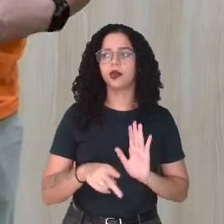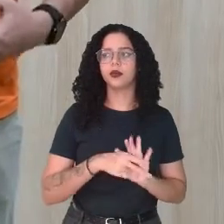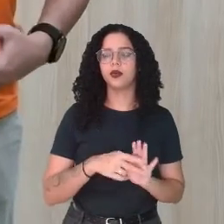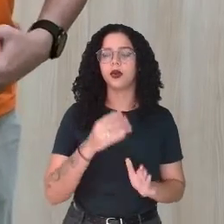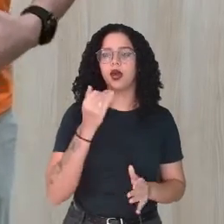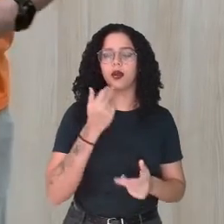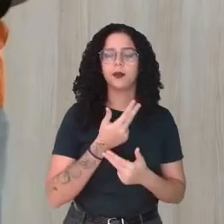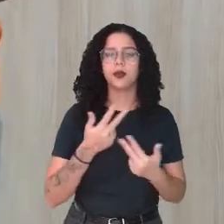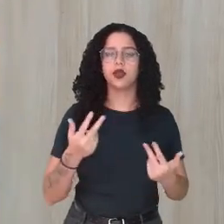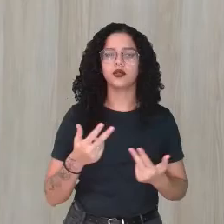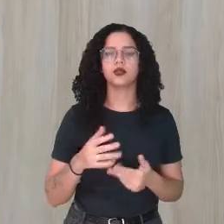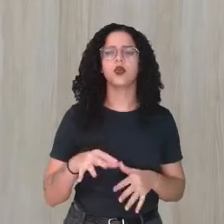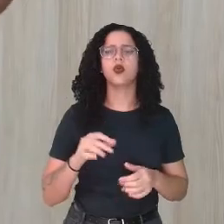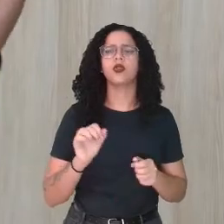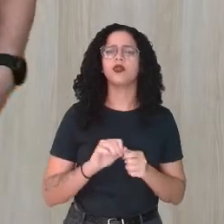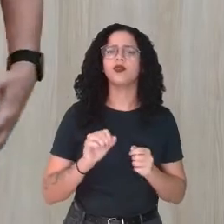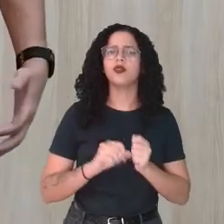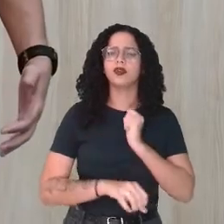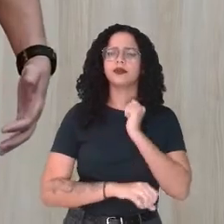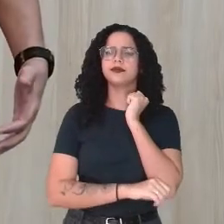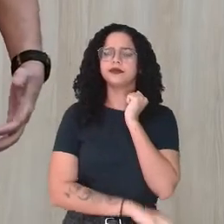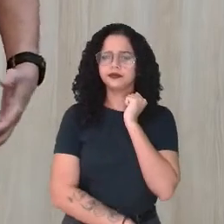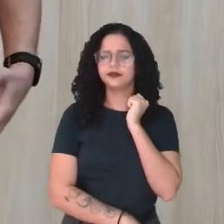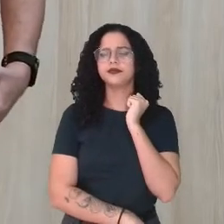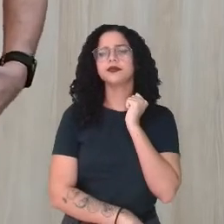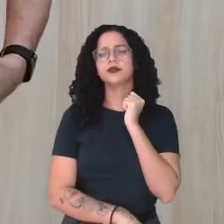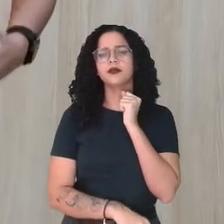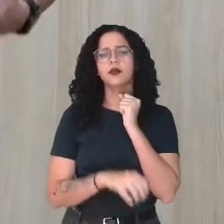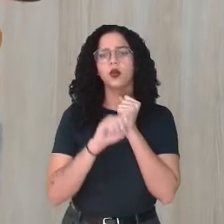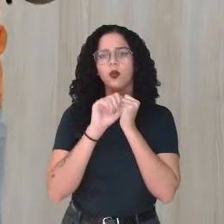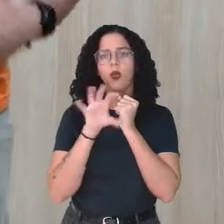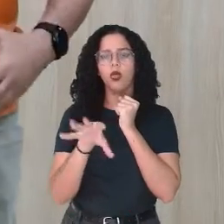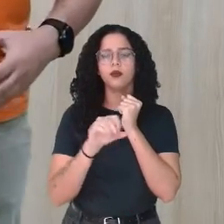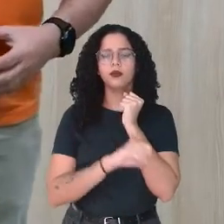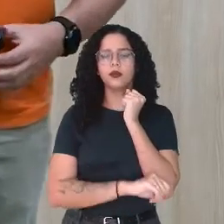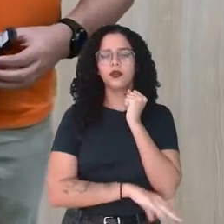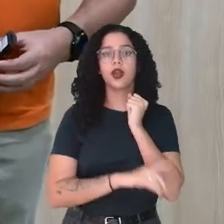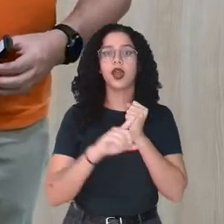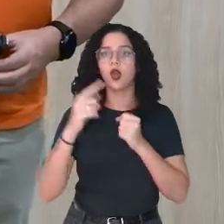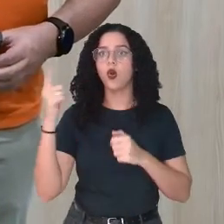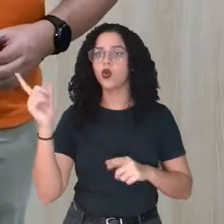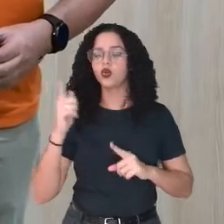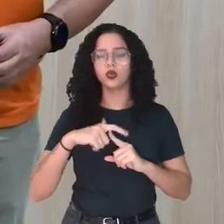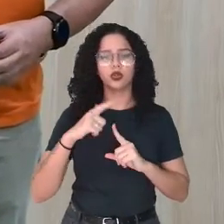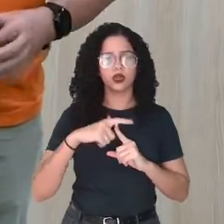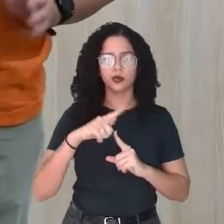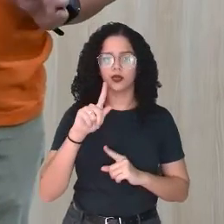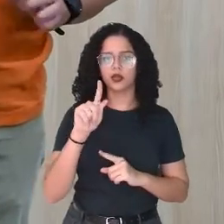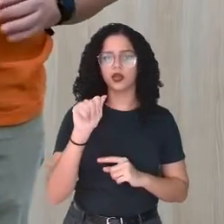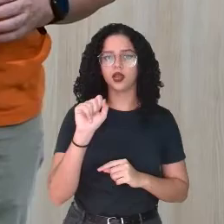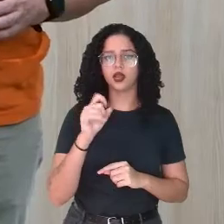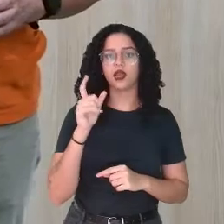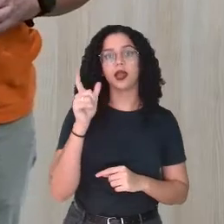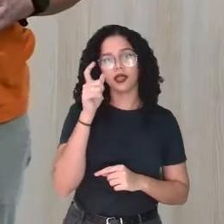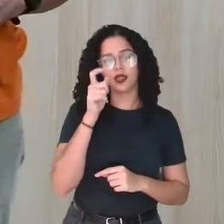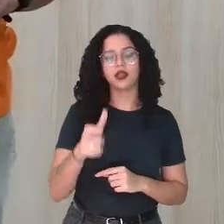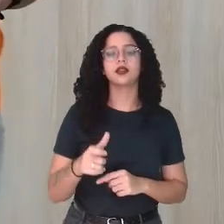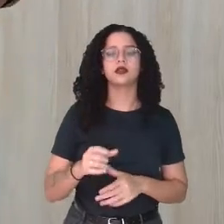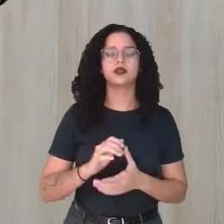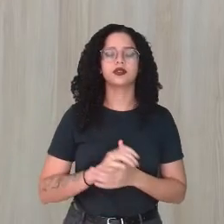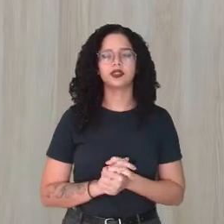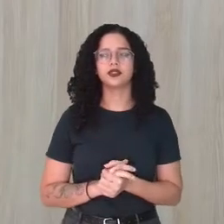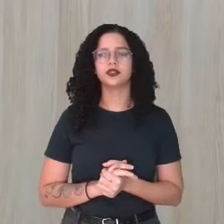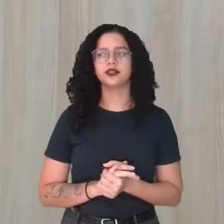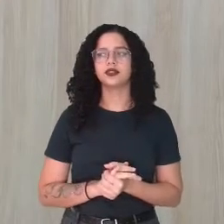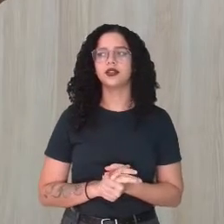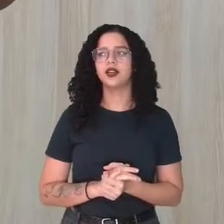E quando você tem a flautulência, né, que é outro tipo de gás, né, e que interessante, viu? Se você,